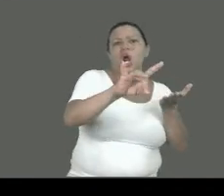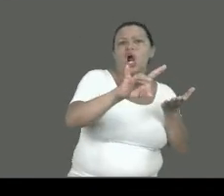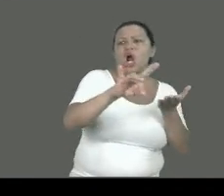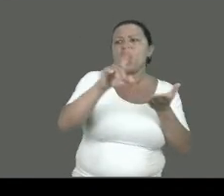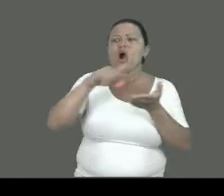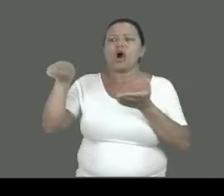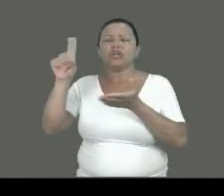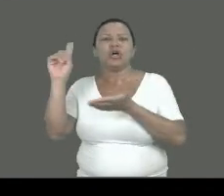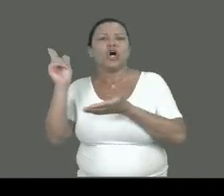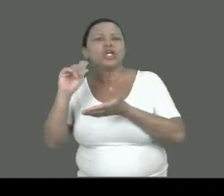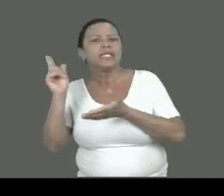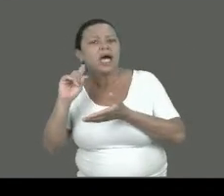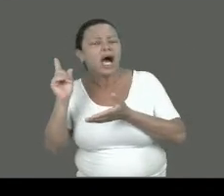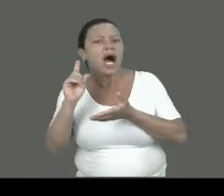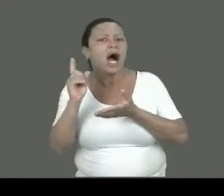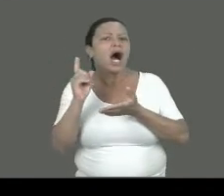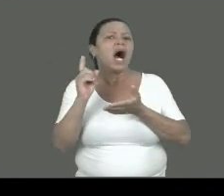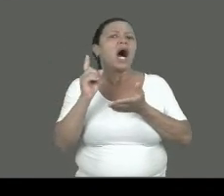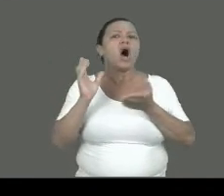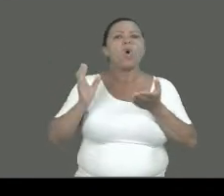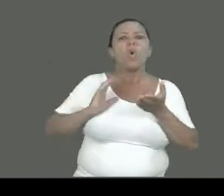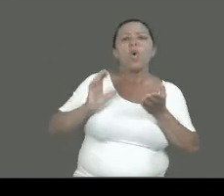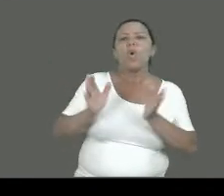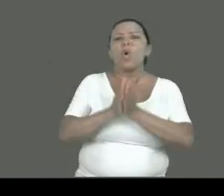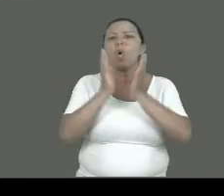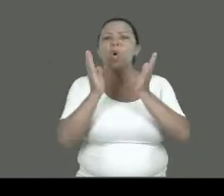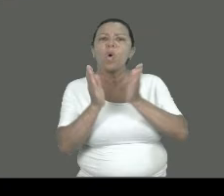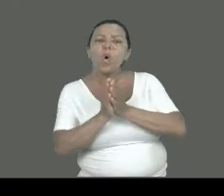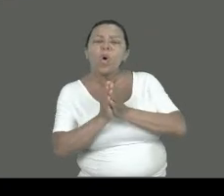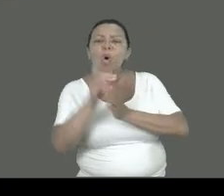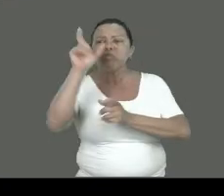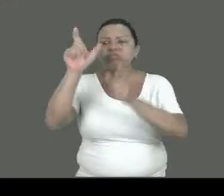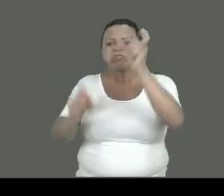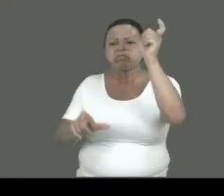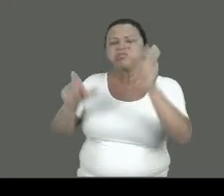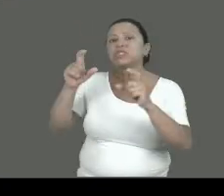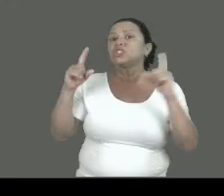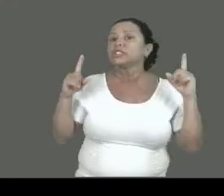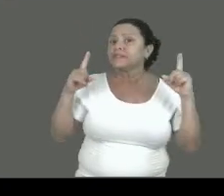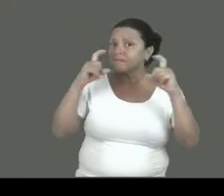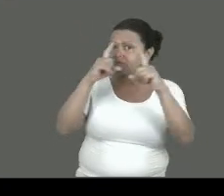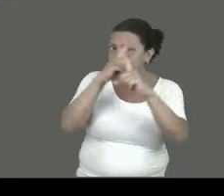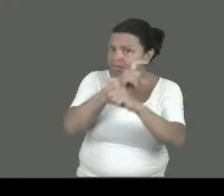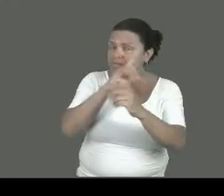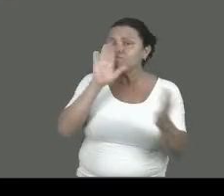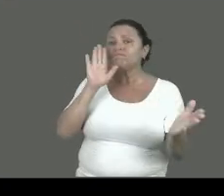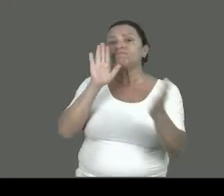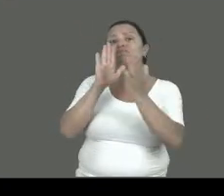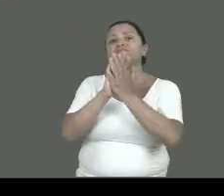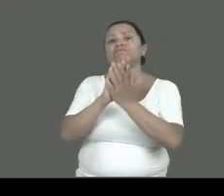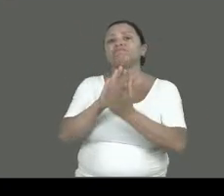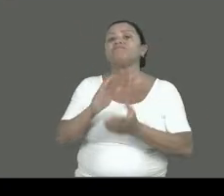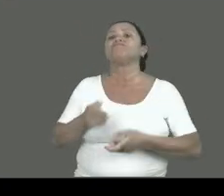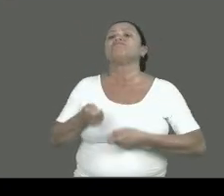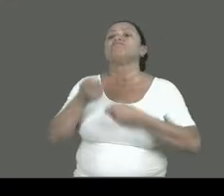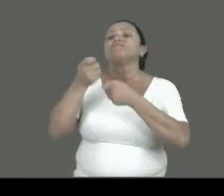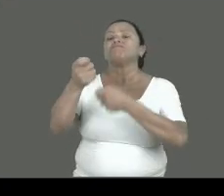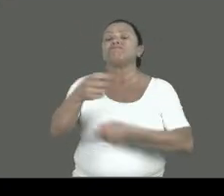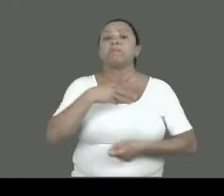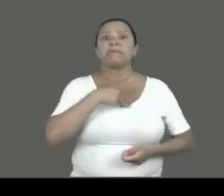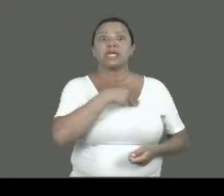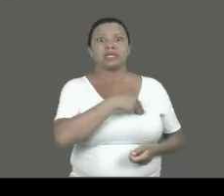pessoas com certas personalidades, temos uma série de dificuldades a enfrentar e de missões a